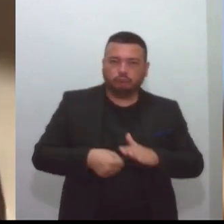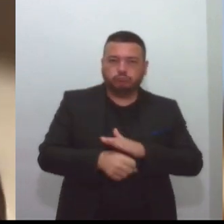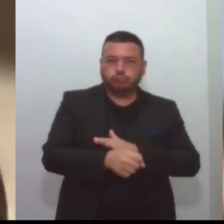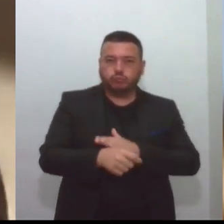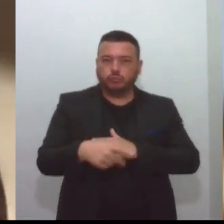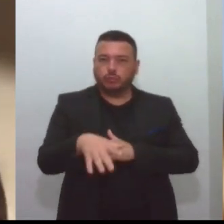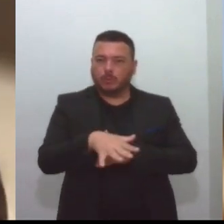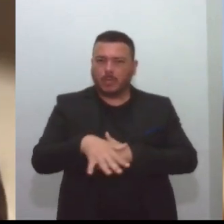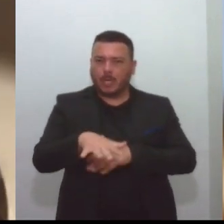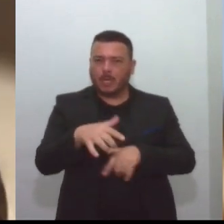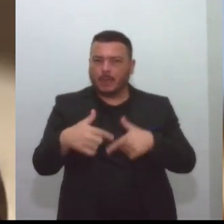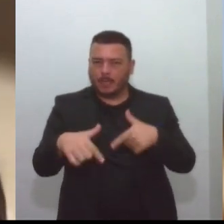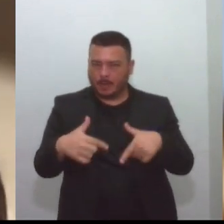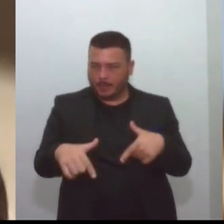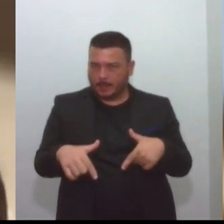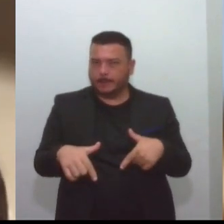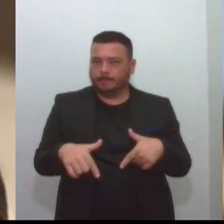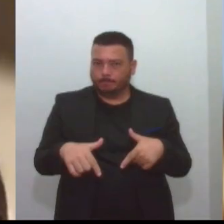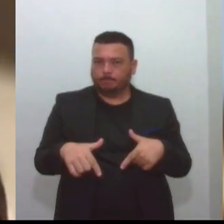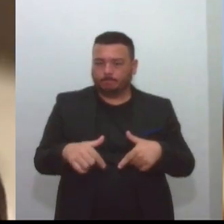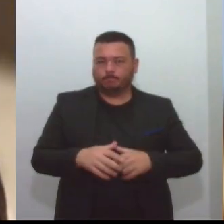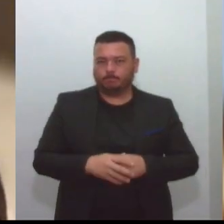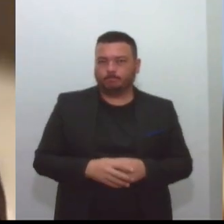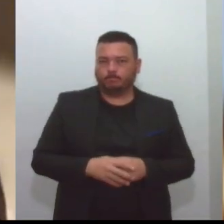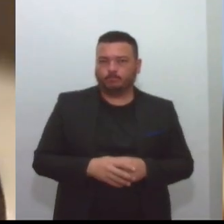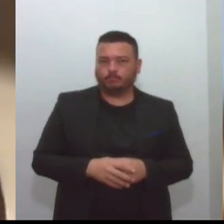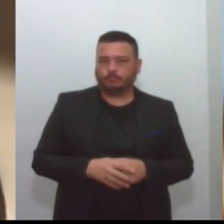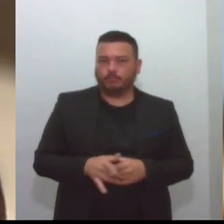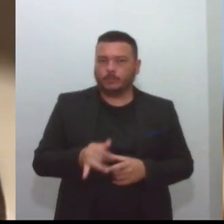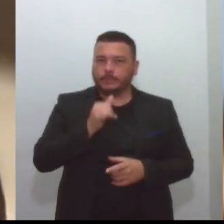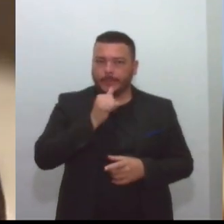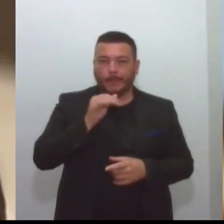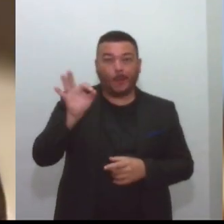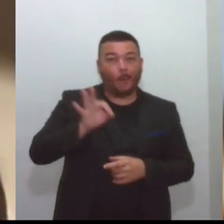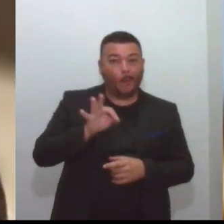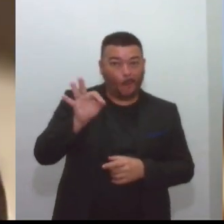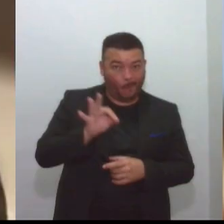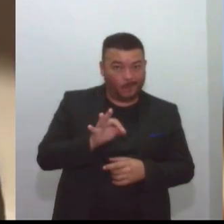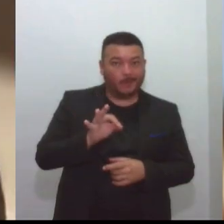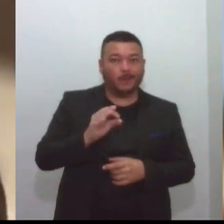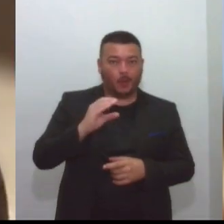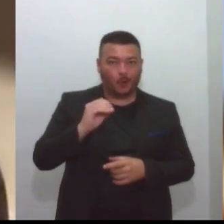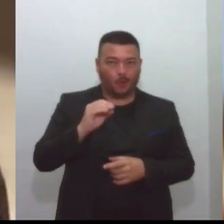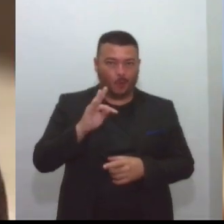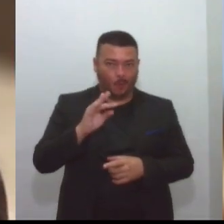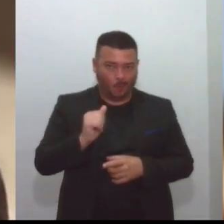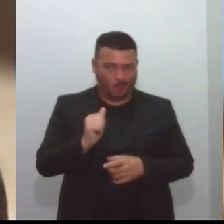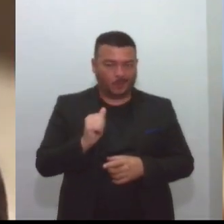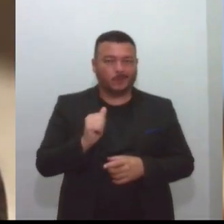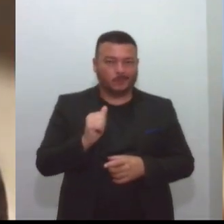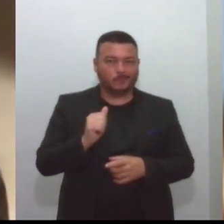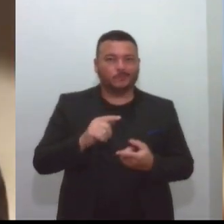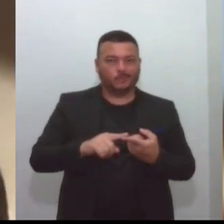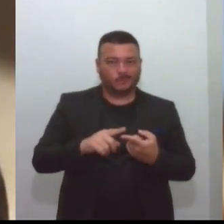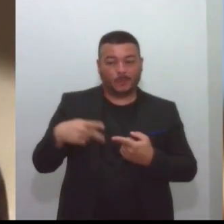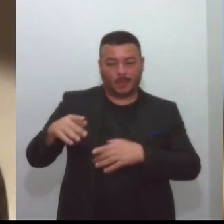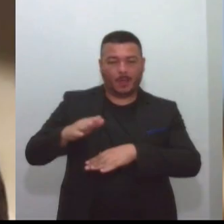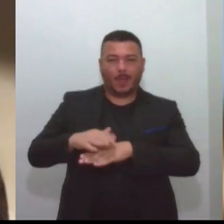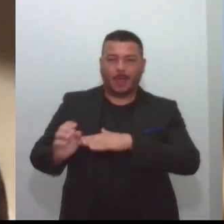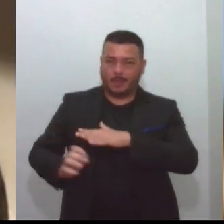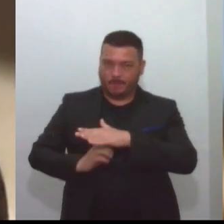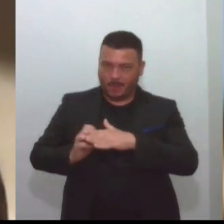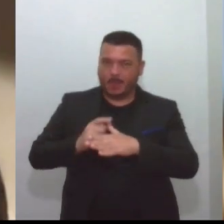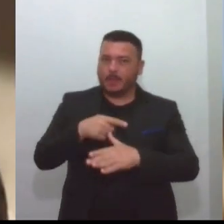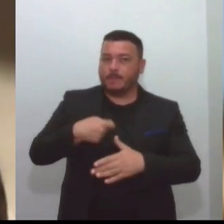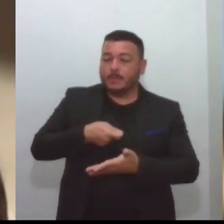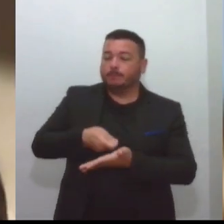trabalho, o cumprimento de cotas por parte das empresas, né? E também a